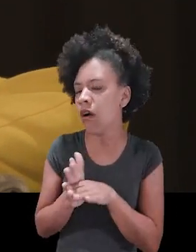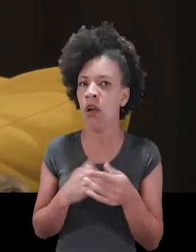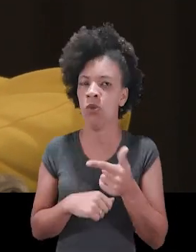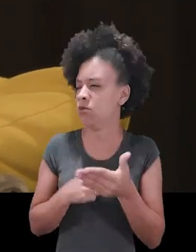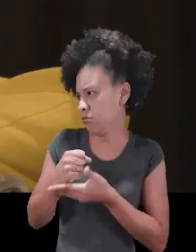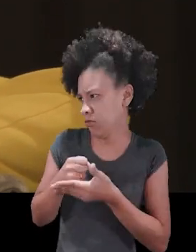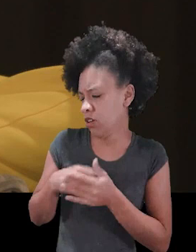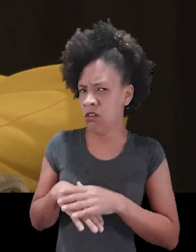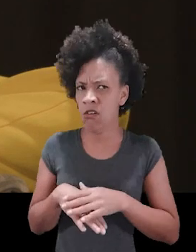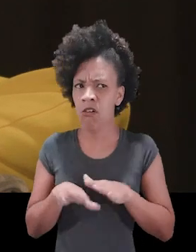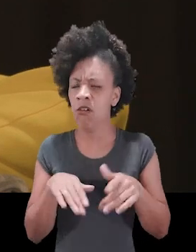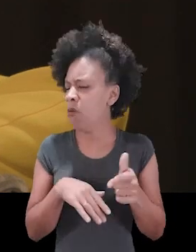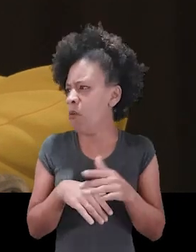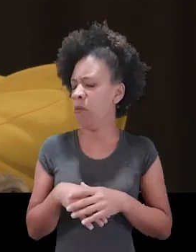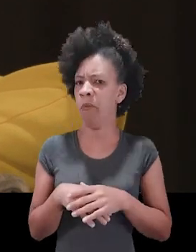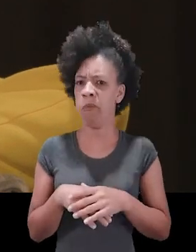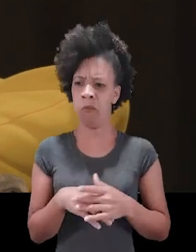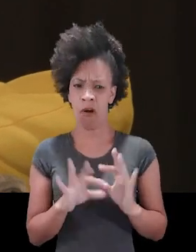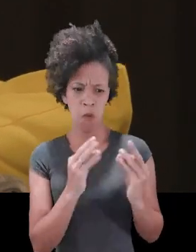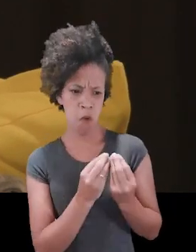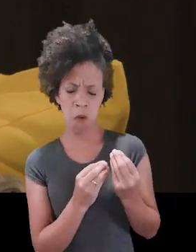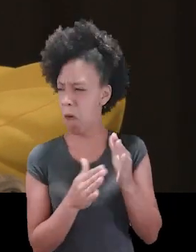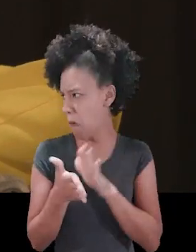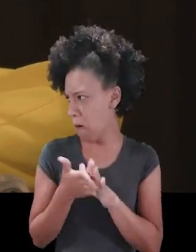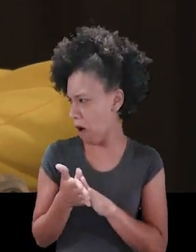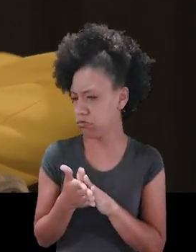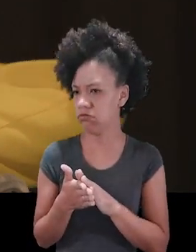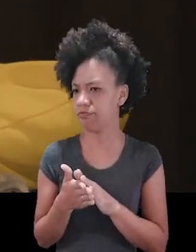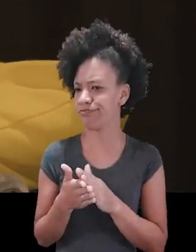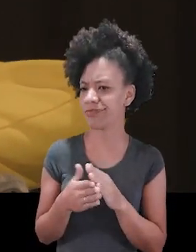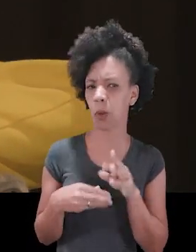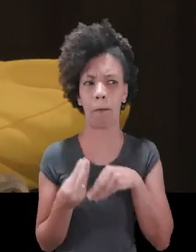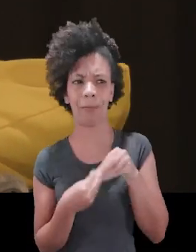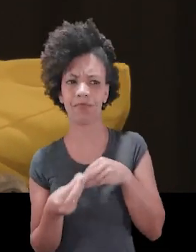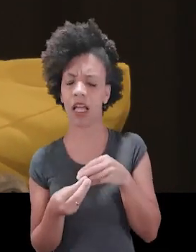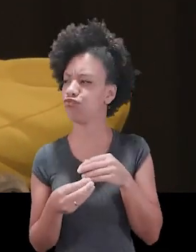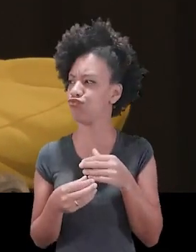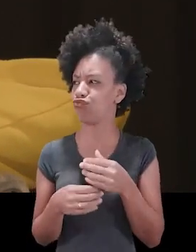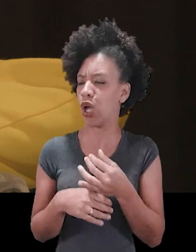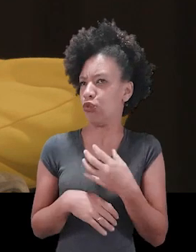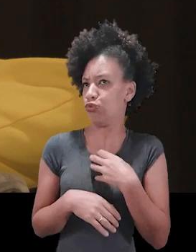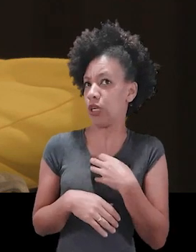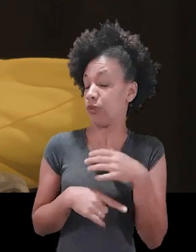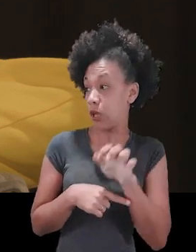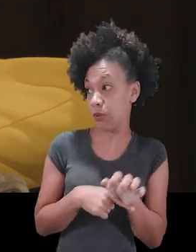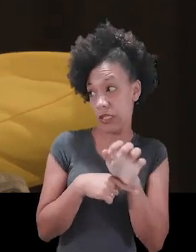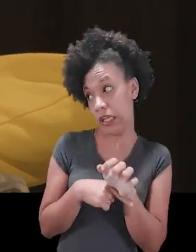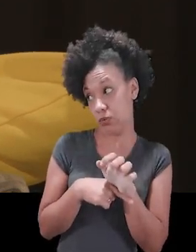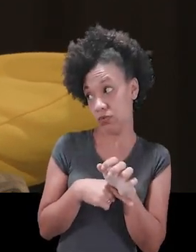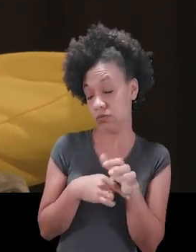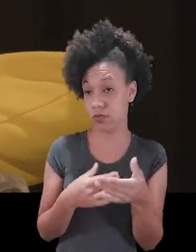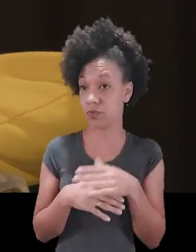totalmente sem base assim sem nenhum núcleo familiar não é uma porrada de desajustado né de alguma maneira que o estado